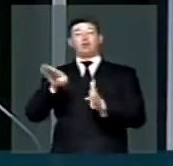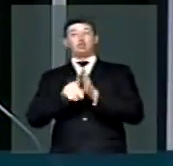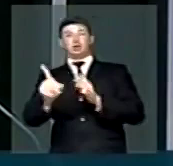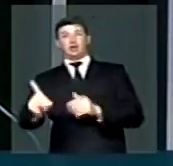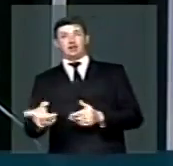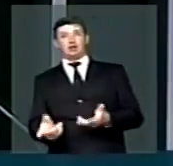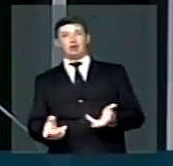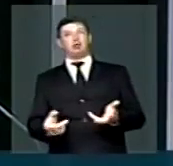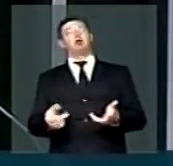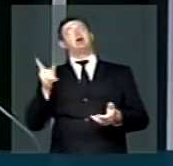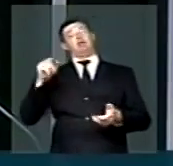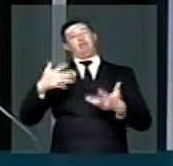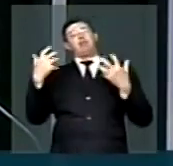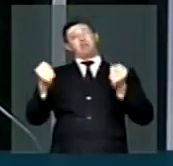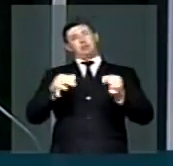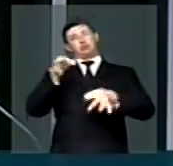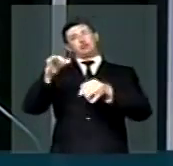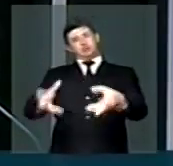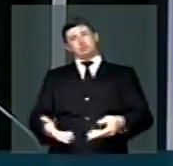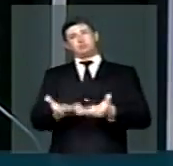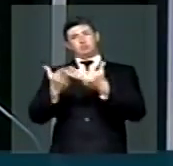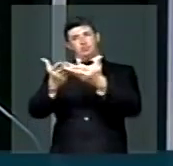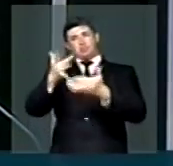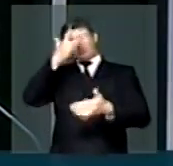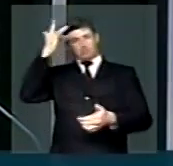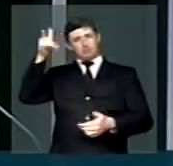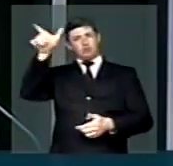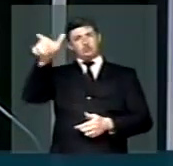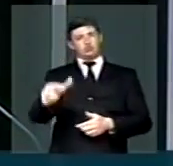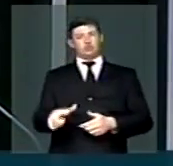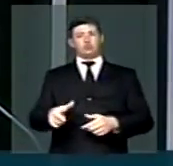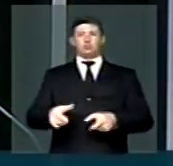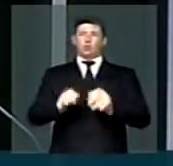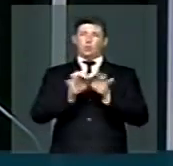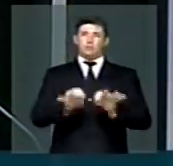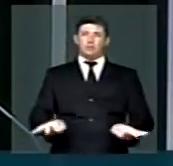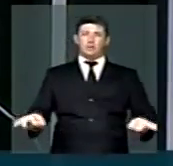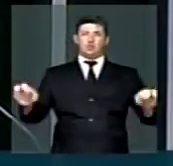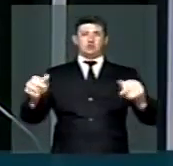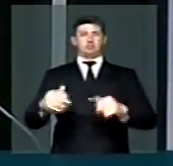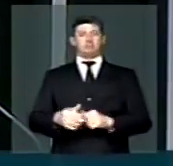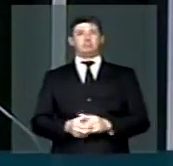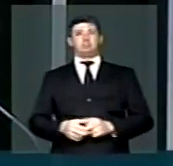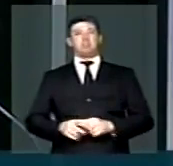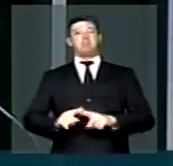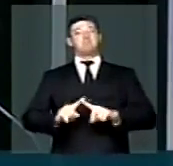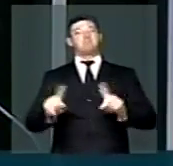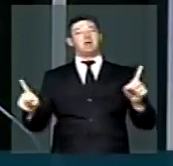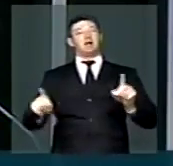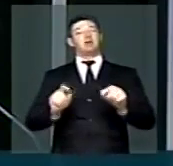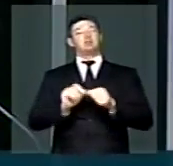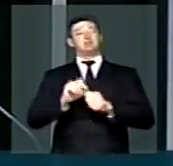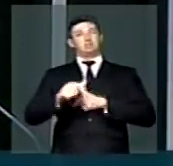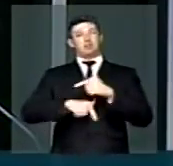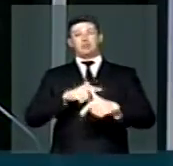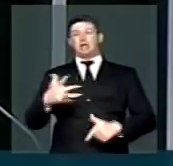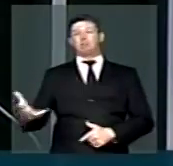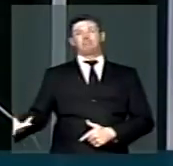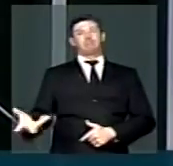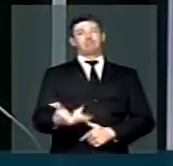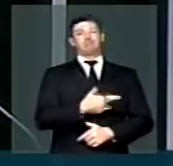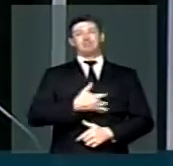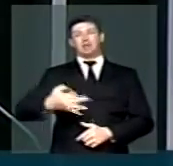sim prestar justiça a essas pessoas humildes e simples, mas que fazem um trabalho